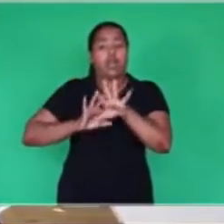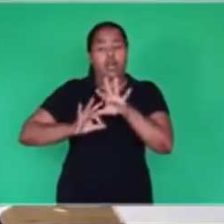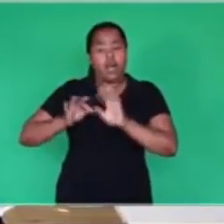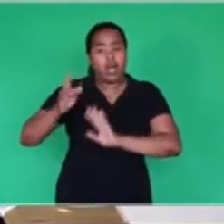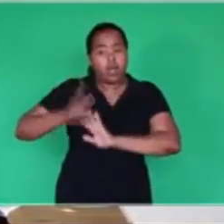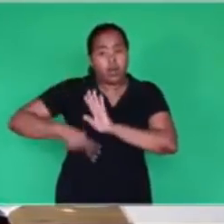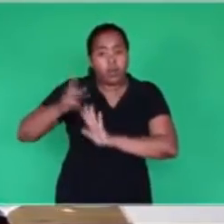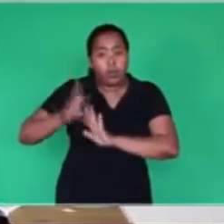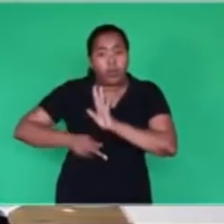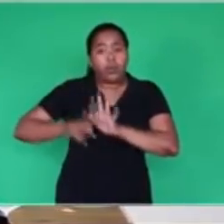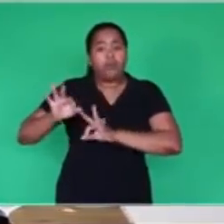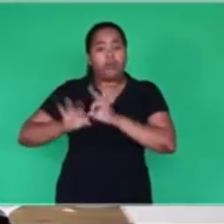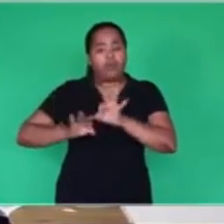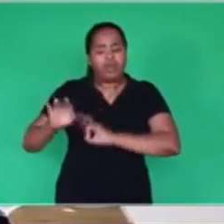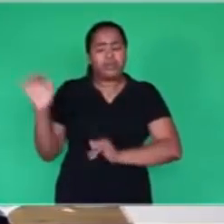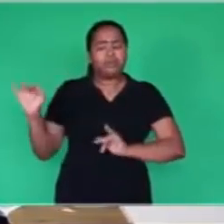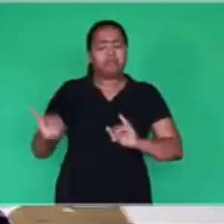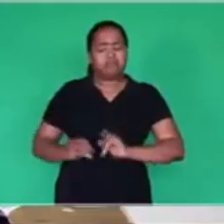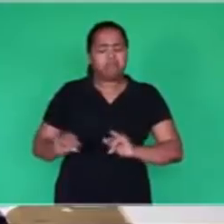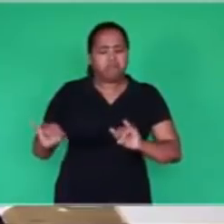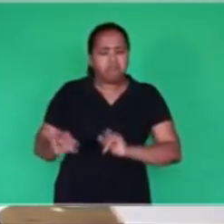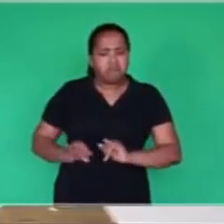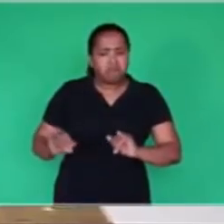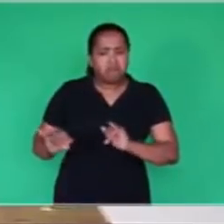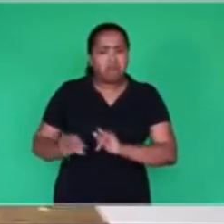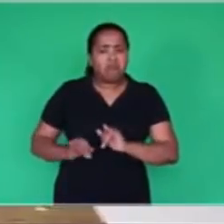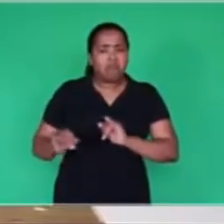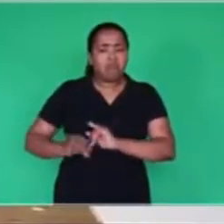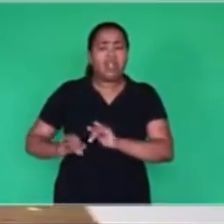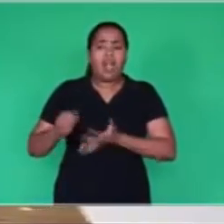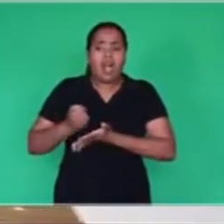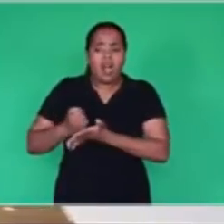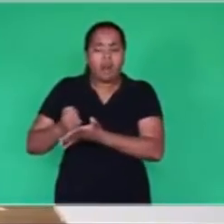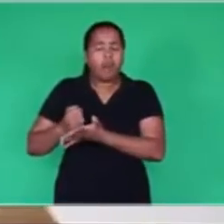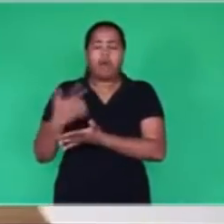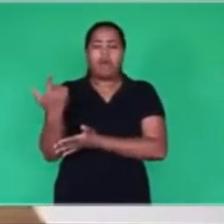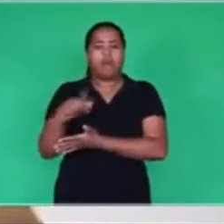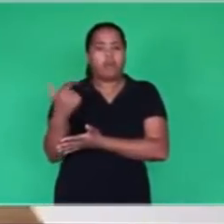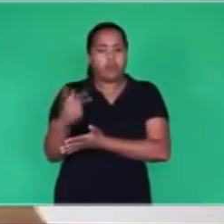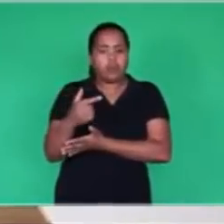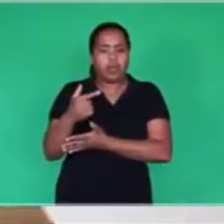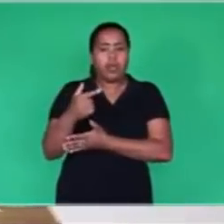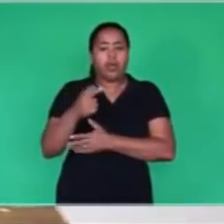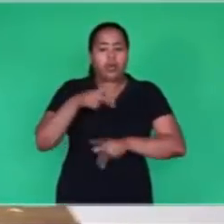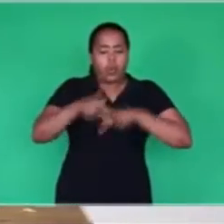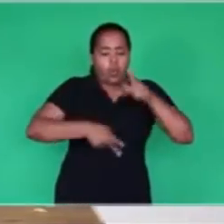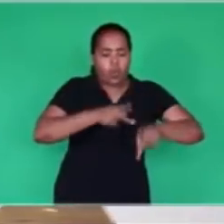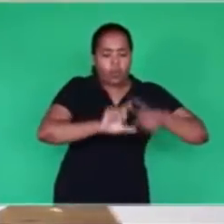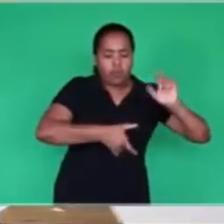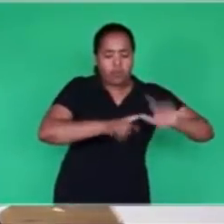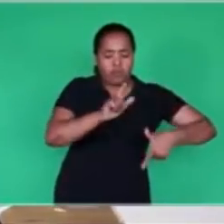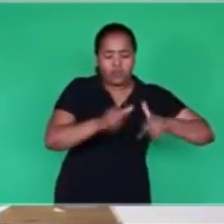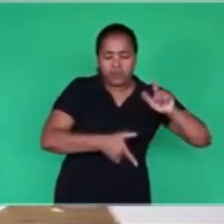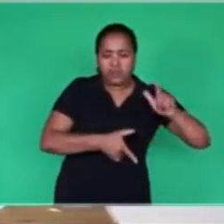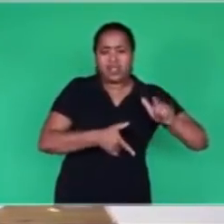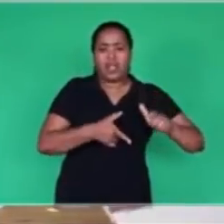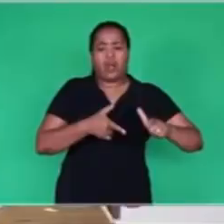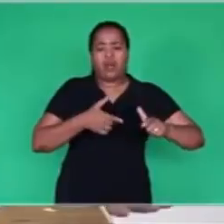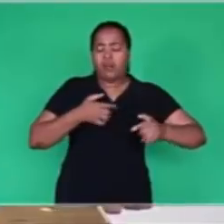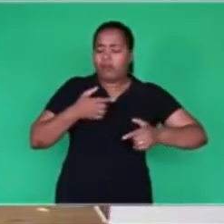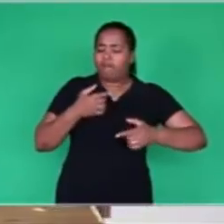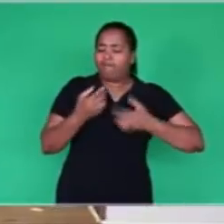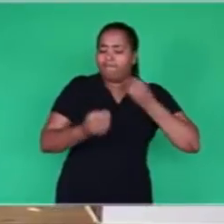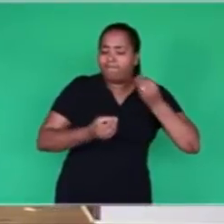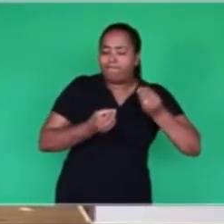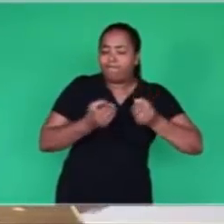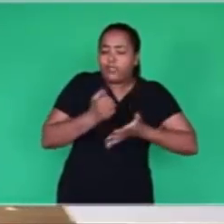série de coisas. E não vai ter saída para Israel. Israel não tem arma para lutar contra essa multidão que vem. Não